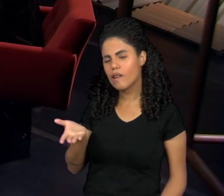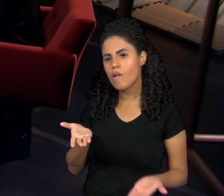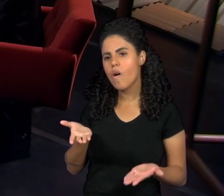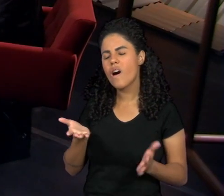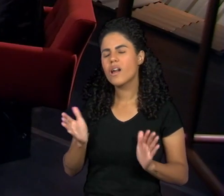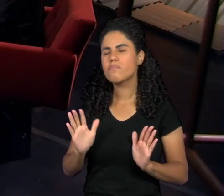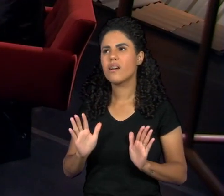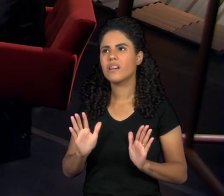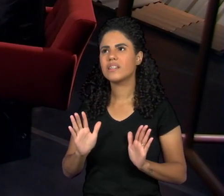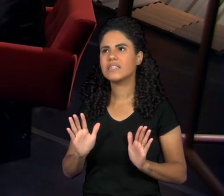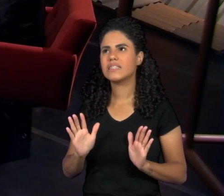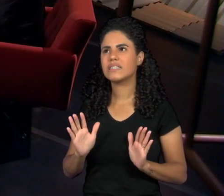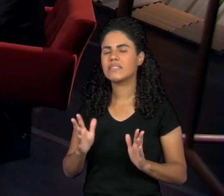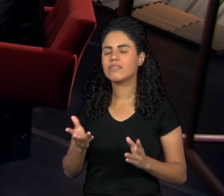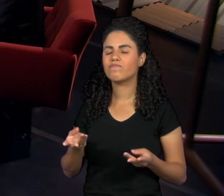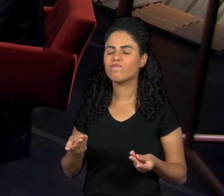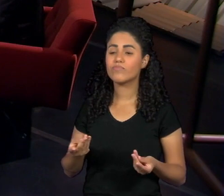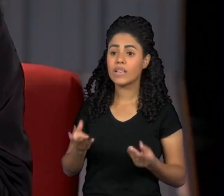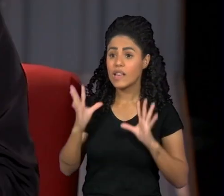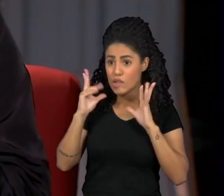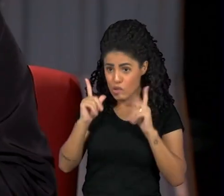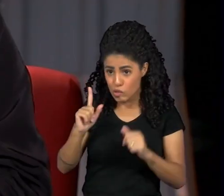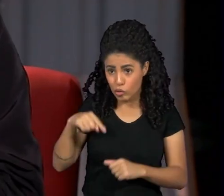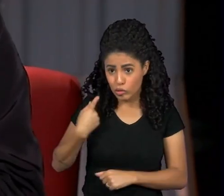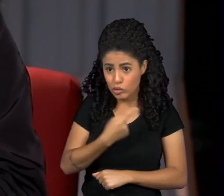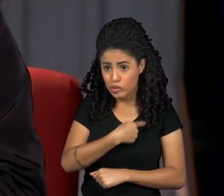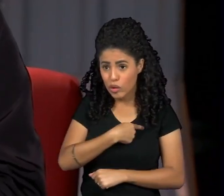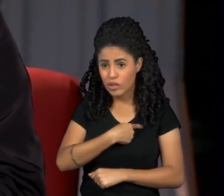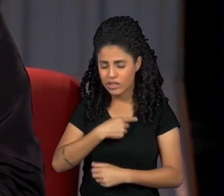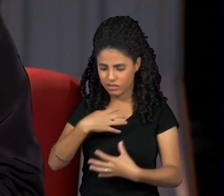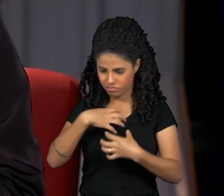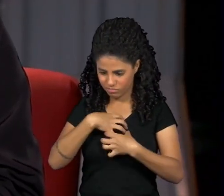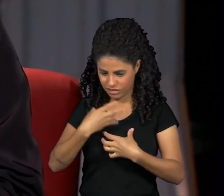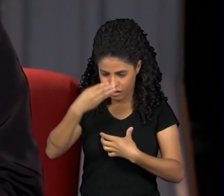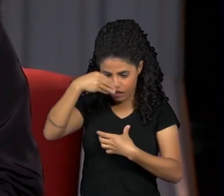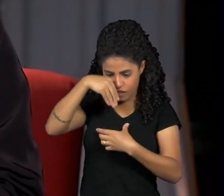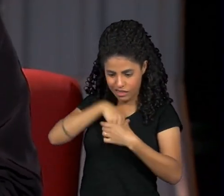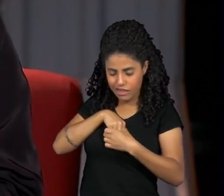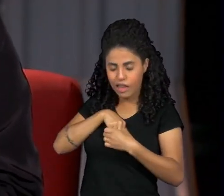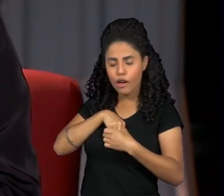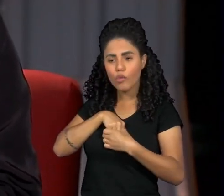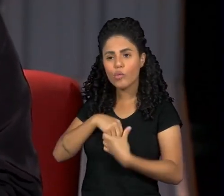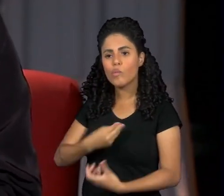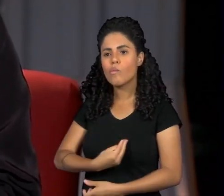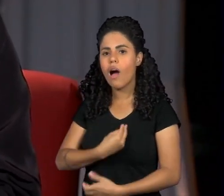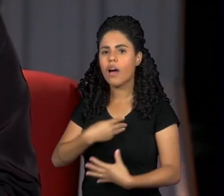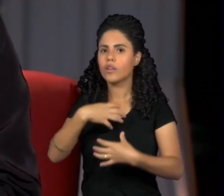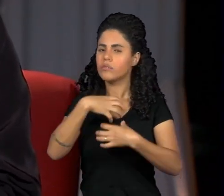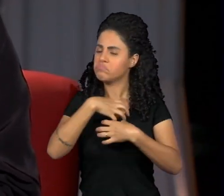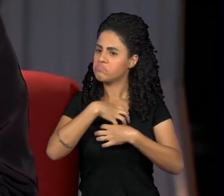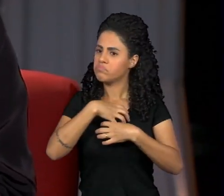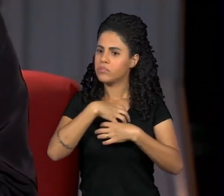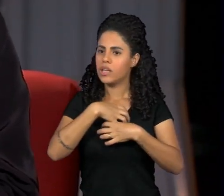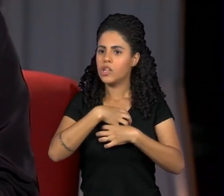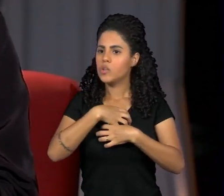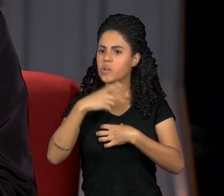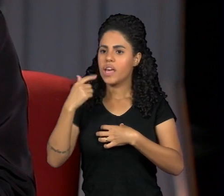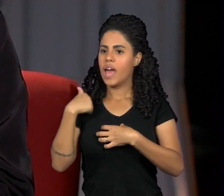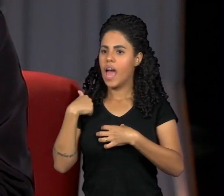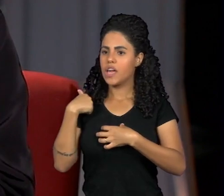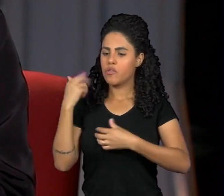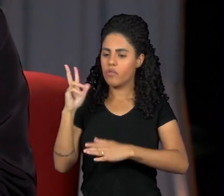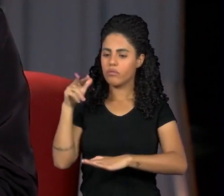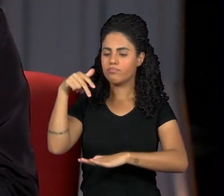Até porque todos nós, de alguma maneira, carregamos na gente, em nós, esse senso de